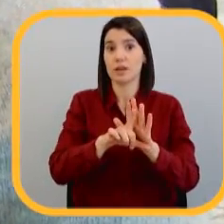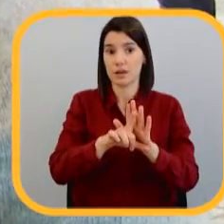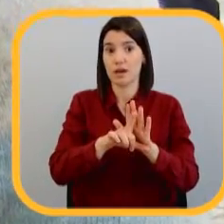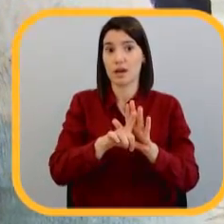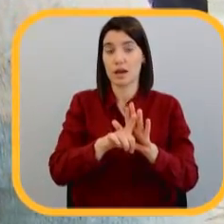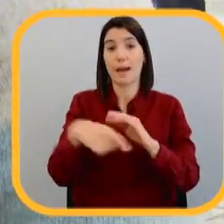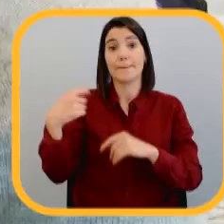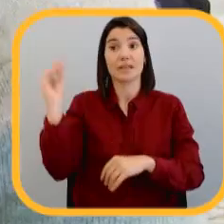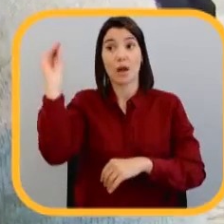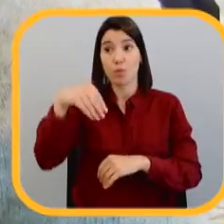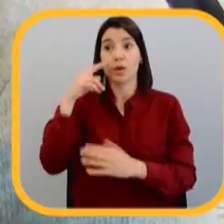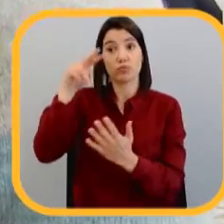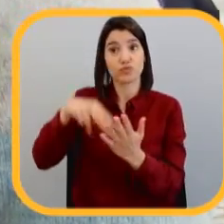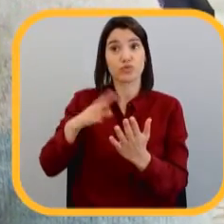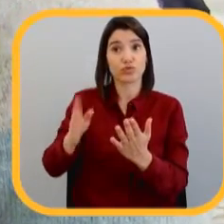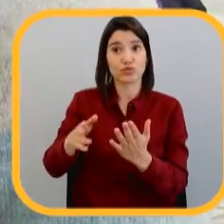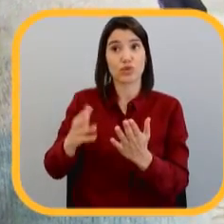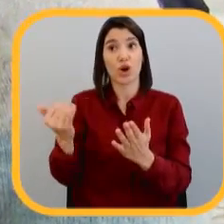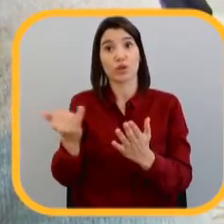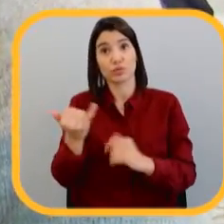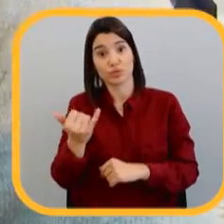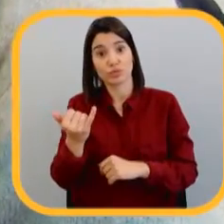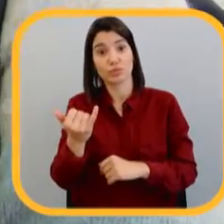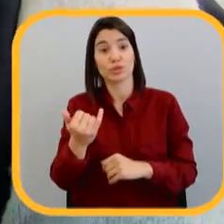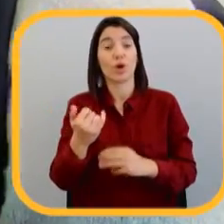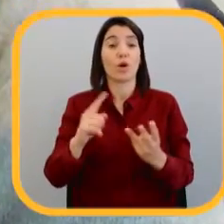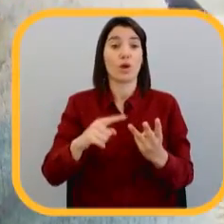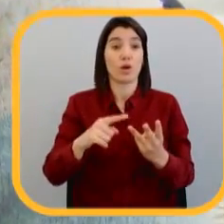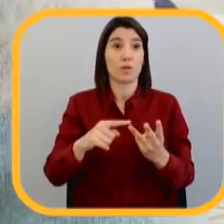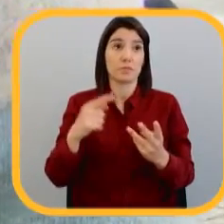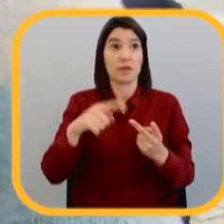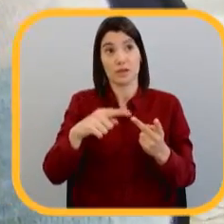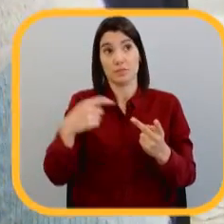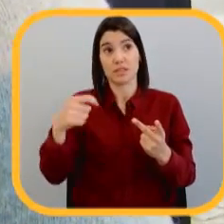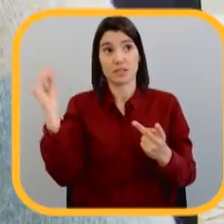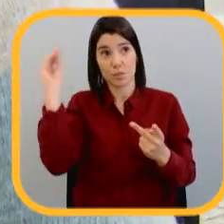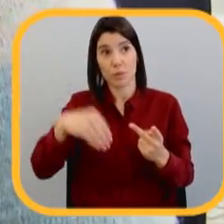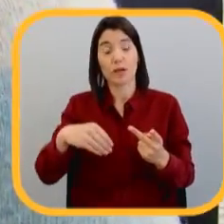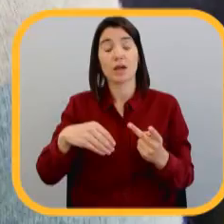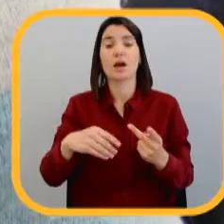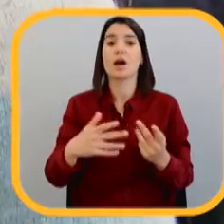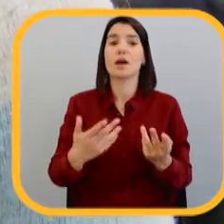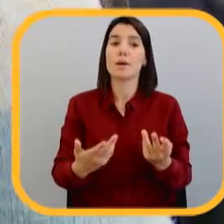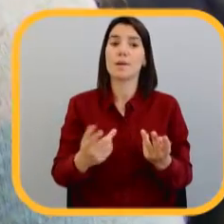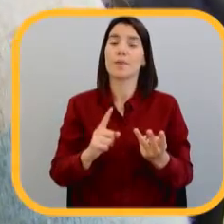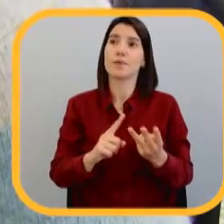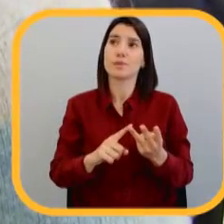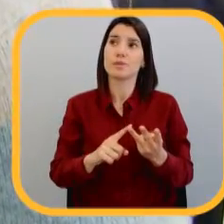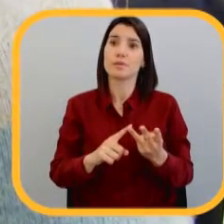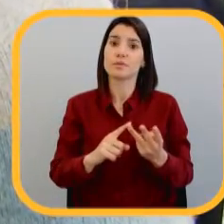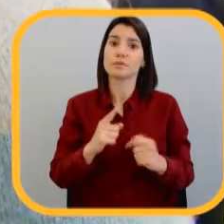leis que já tenham passado pelo Presidente da República, que deve ser o segundo, Presidente da Presidência da República,